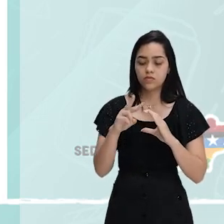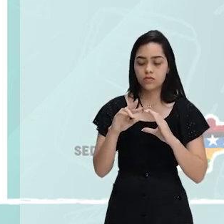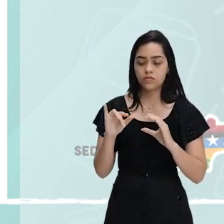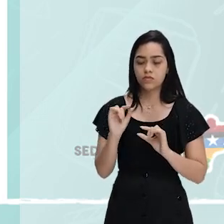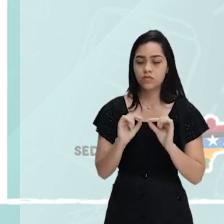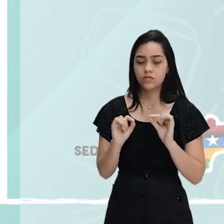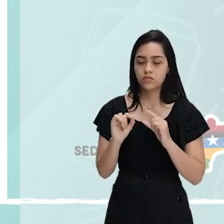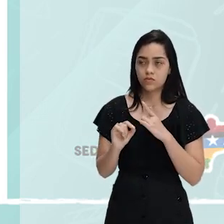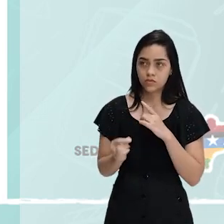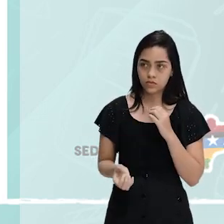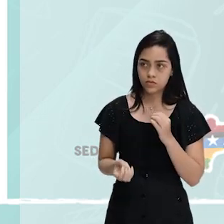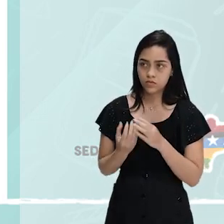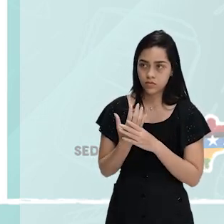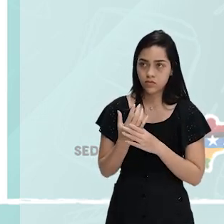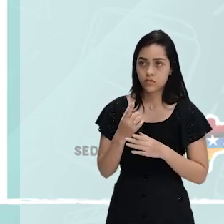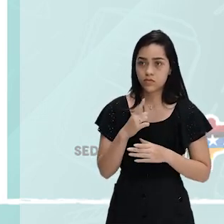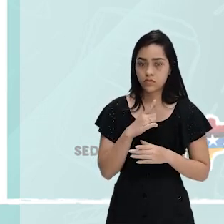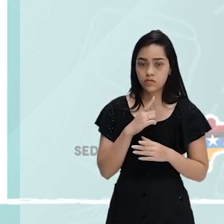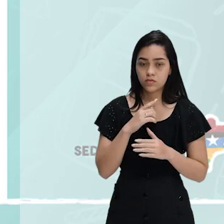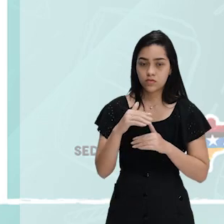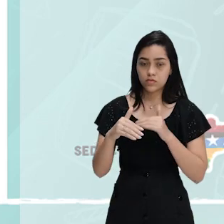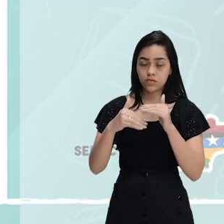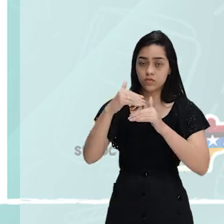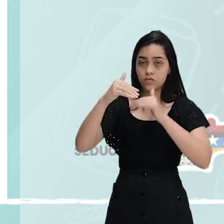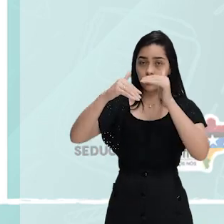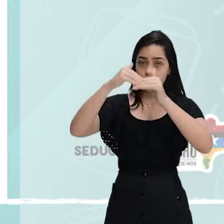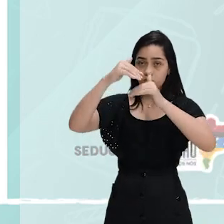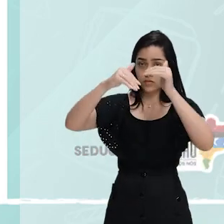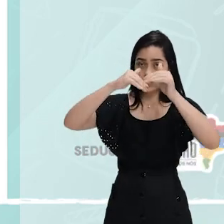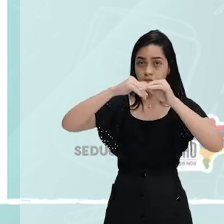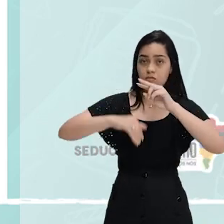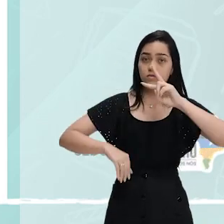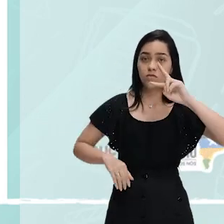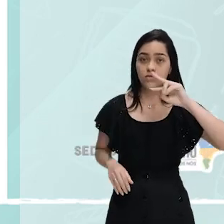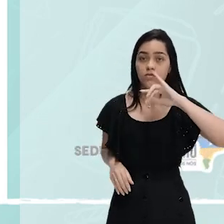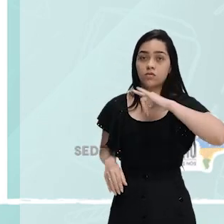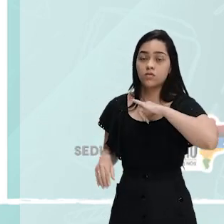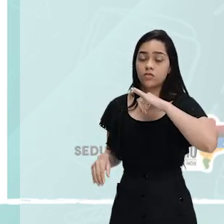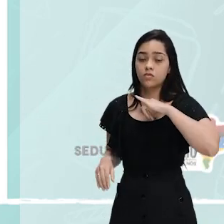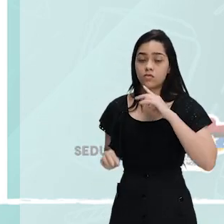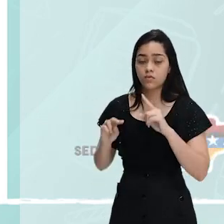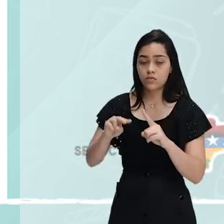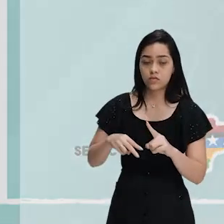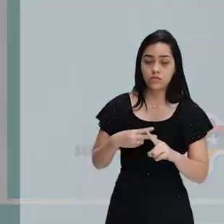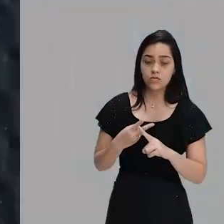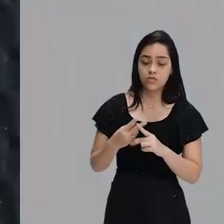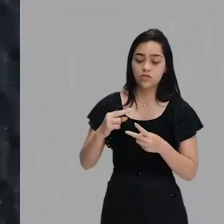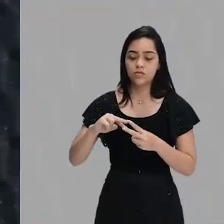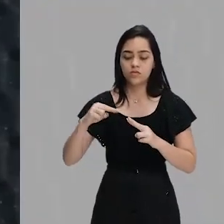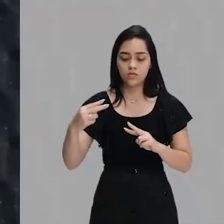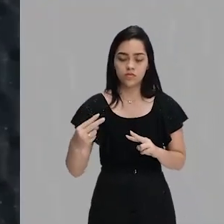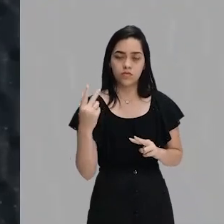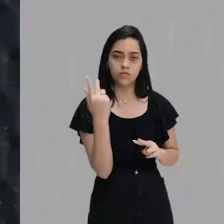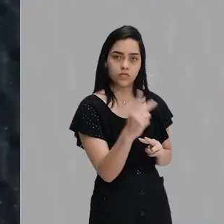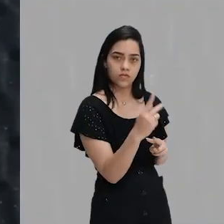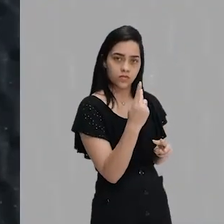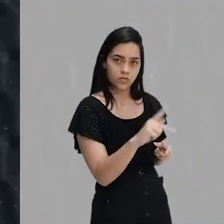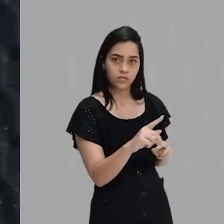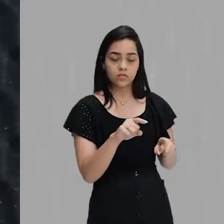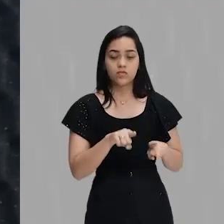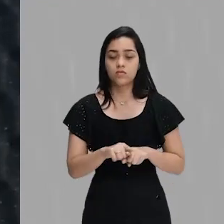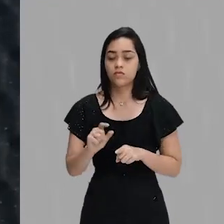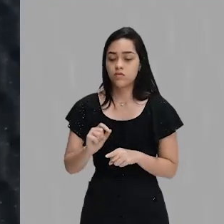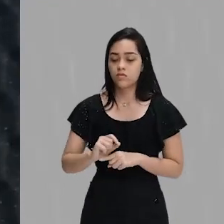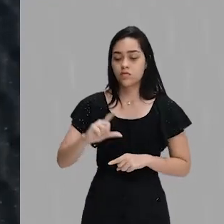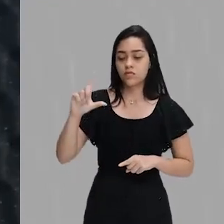do momento que ela surge, ela vai sofrer um crescimento, ela vai sofrer duplicação do material genético dela, aumento